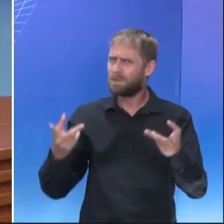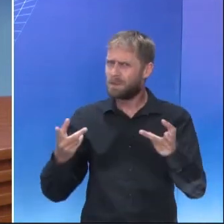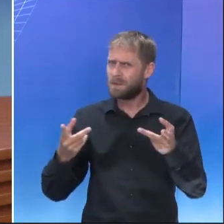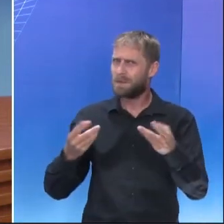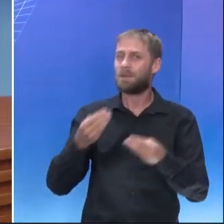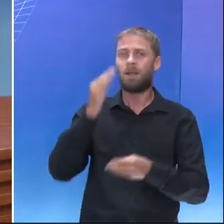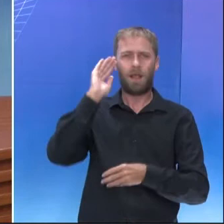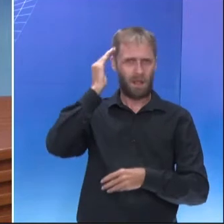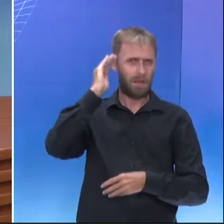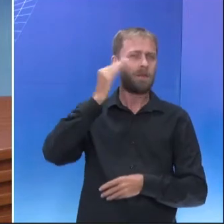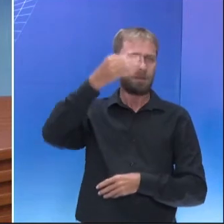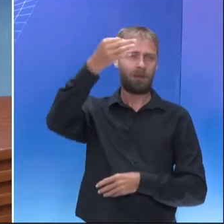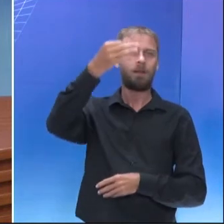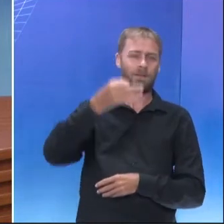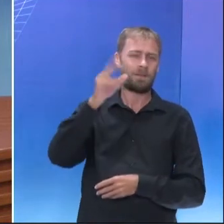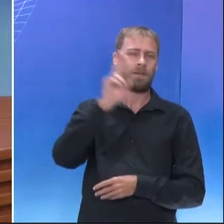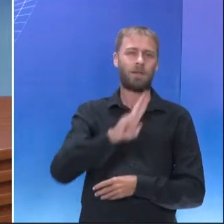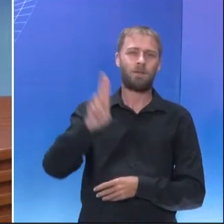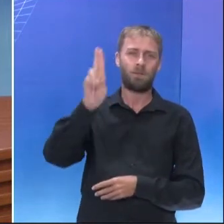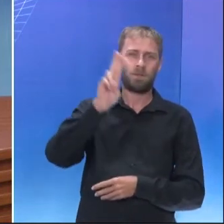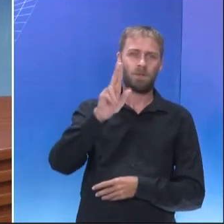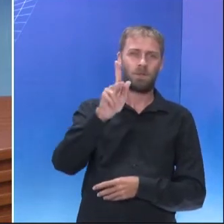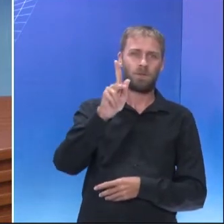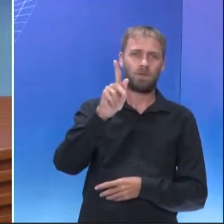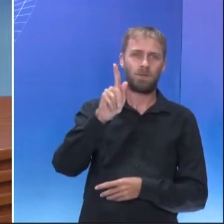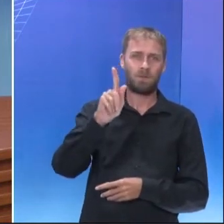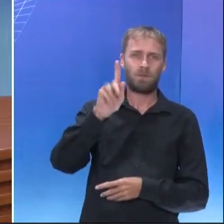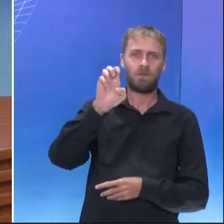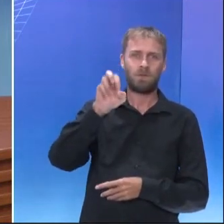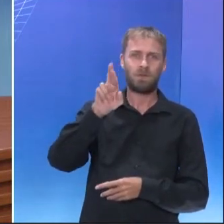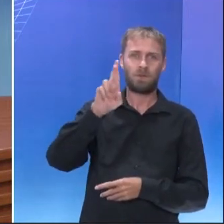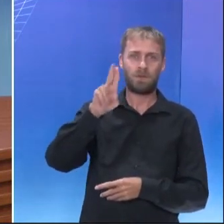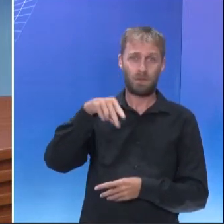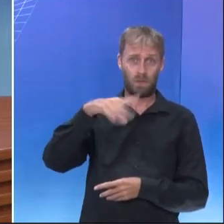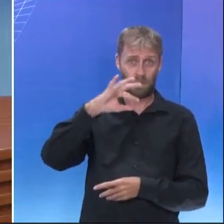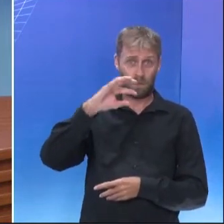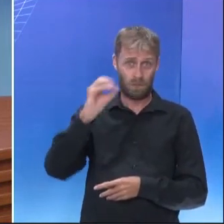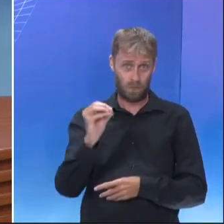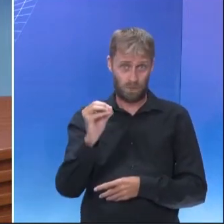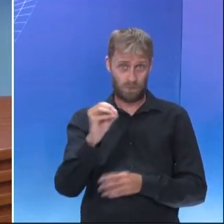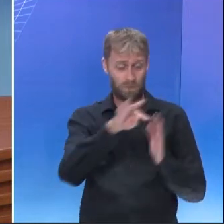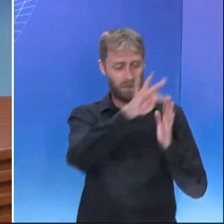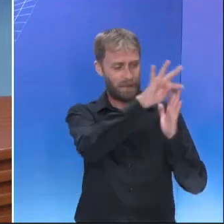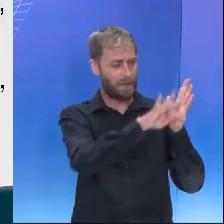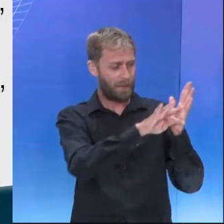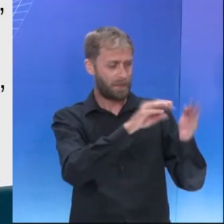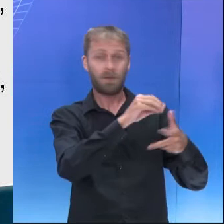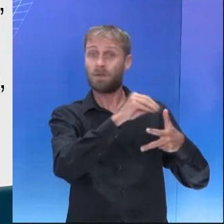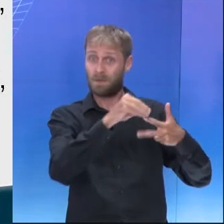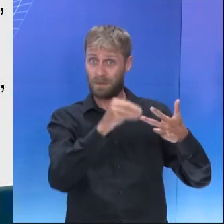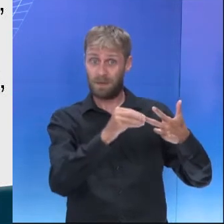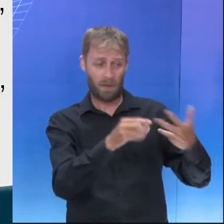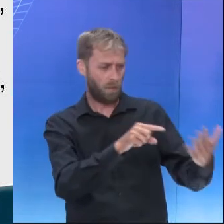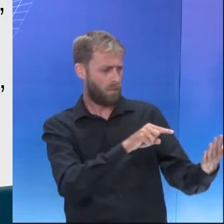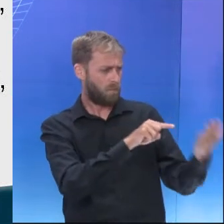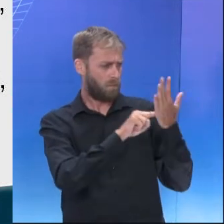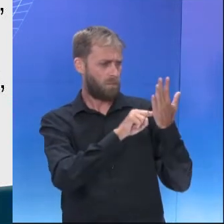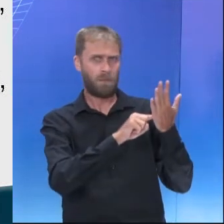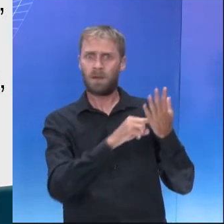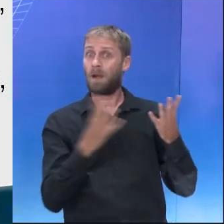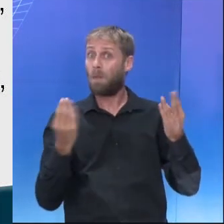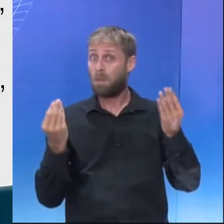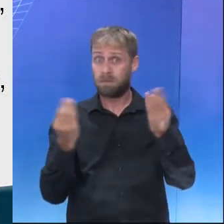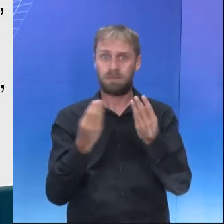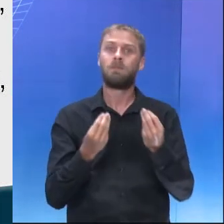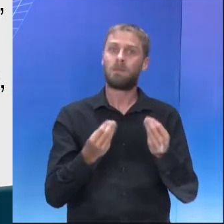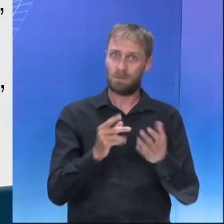uso do gerúndio nos textos, tá? Que vocês vão ler bastante nas provas do Enem. Ok, vamos